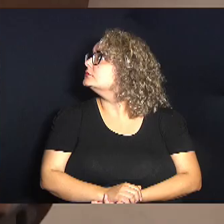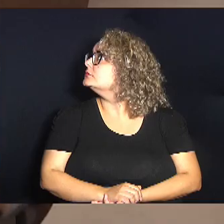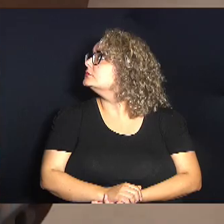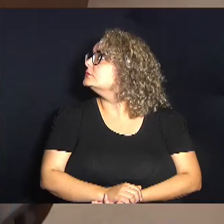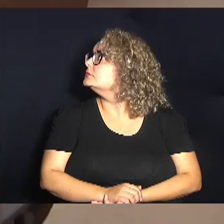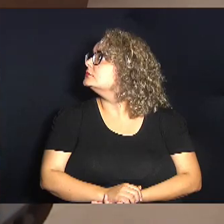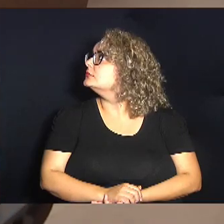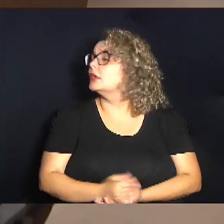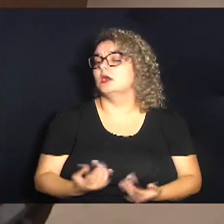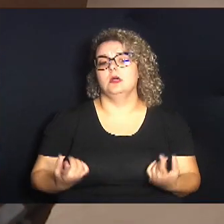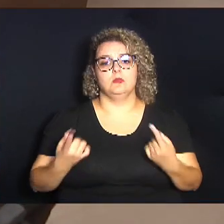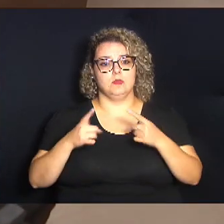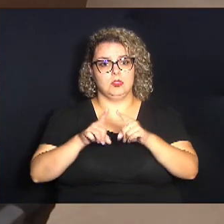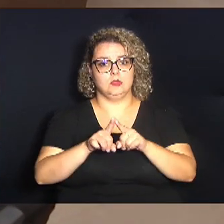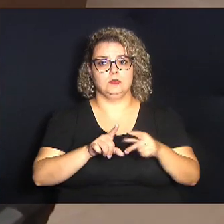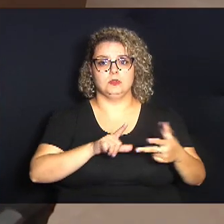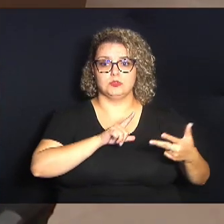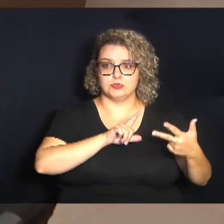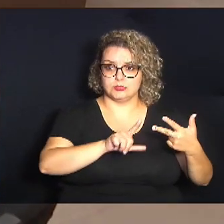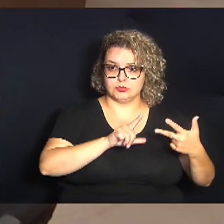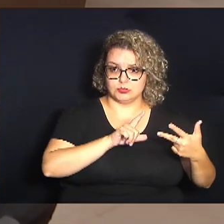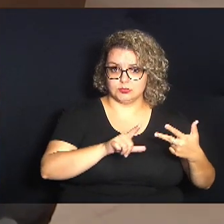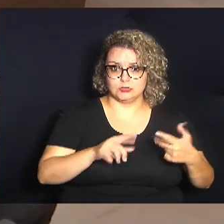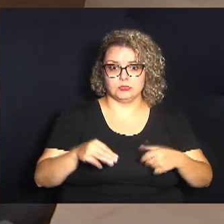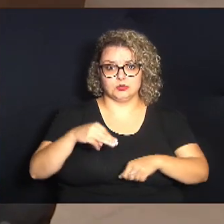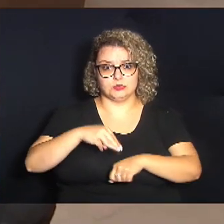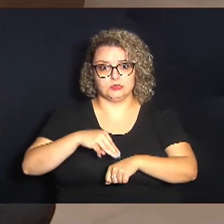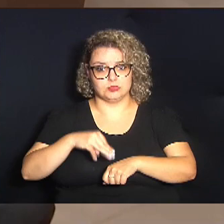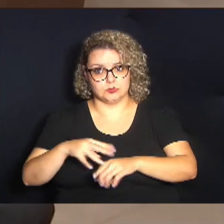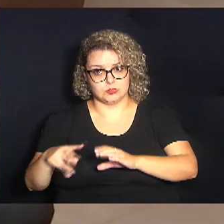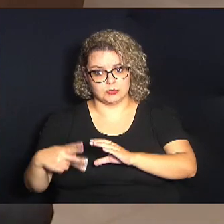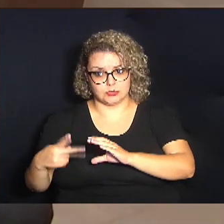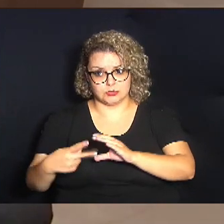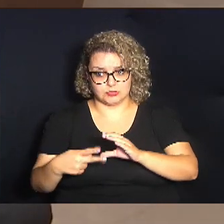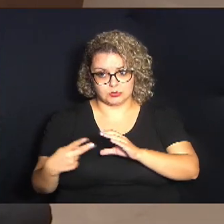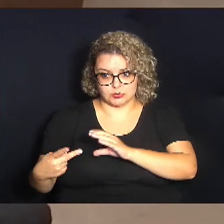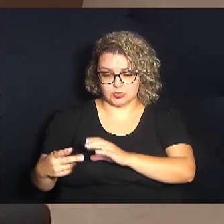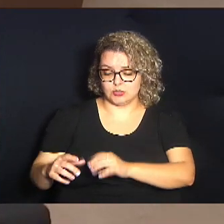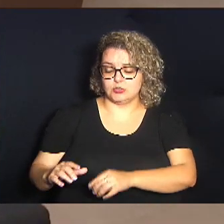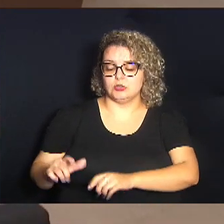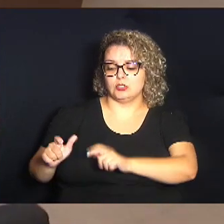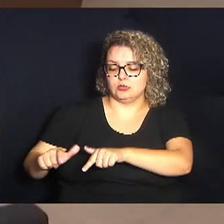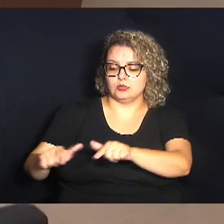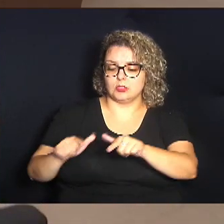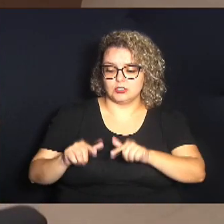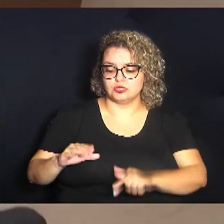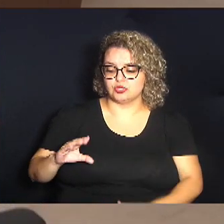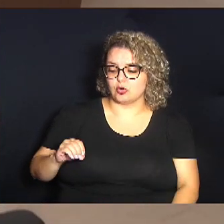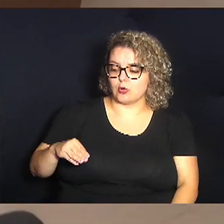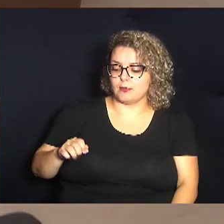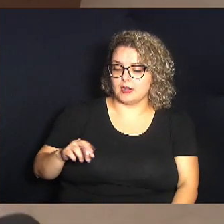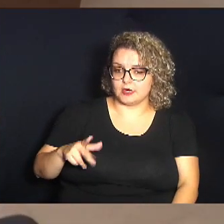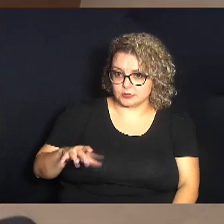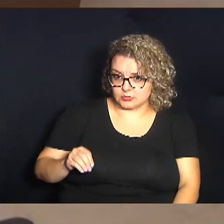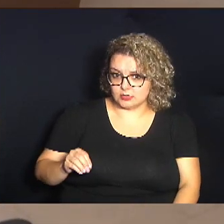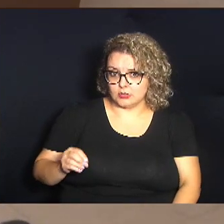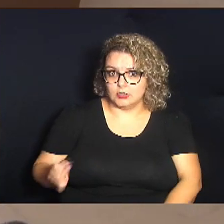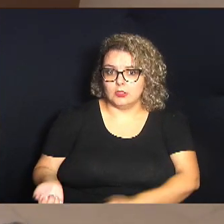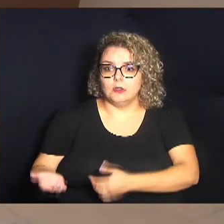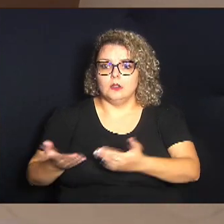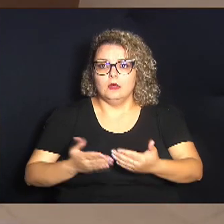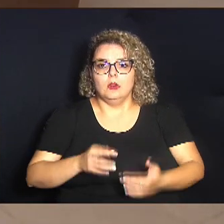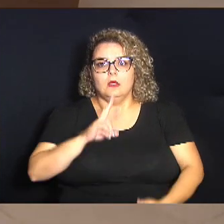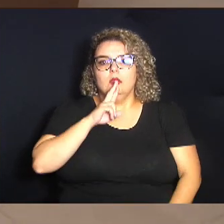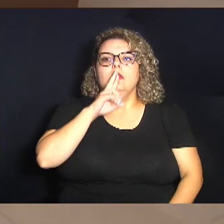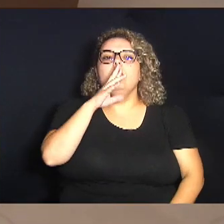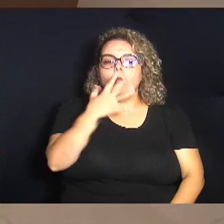A parceria entre o Legislativo e os membros da Câmara de Comércio de Campinas e Região balizou a apresentação dos resultados